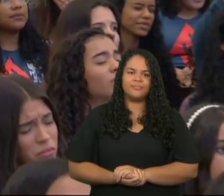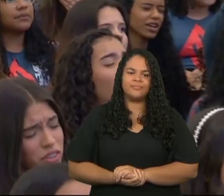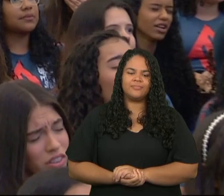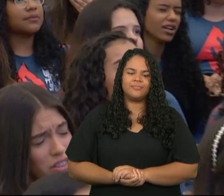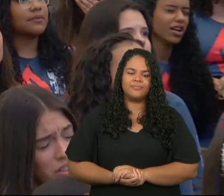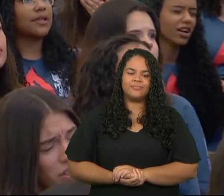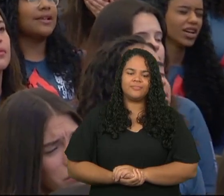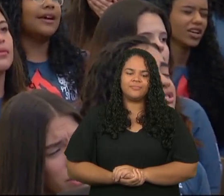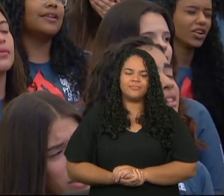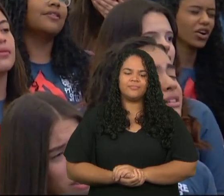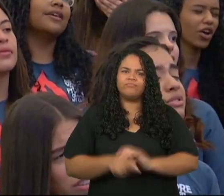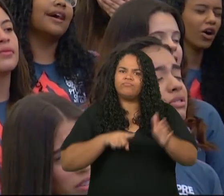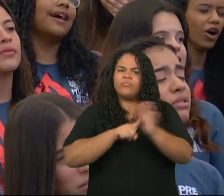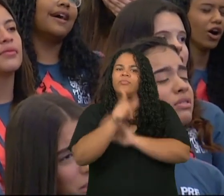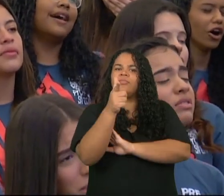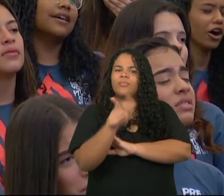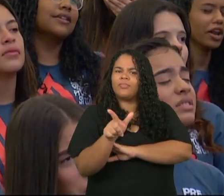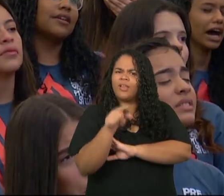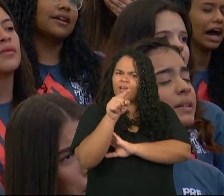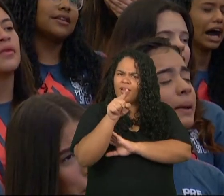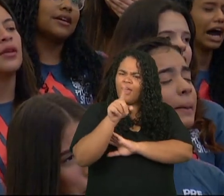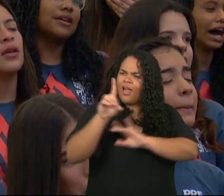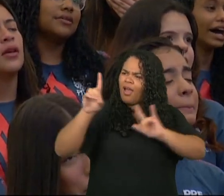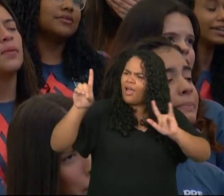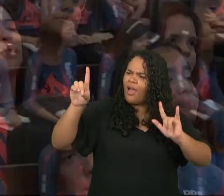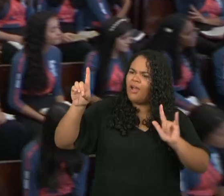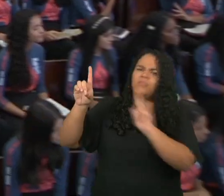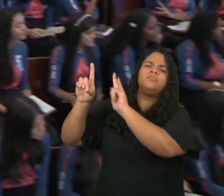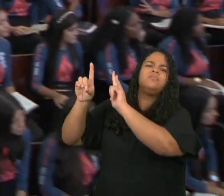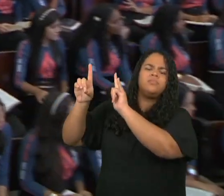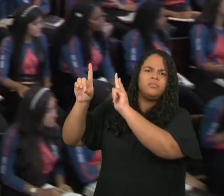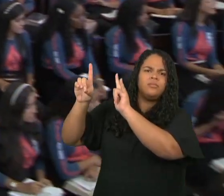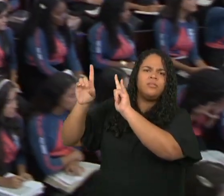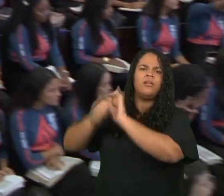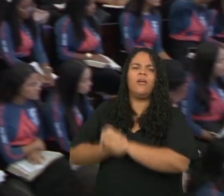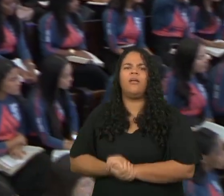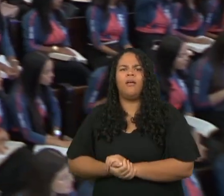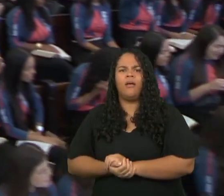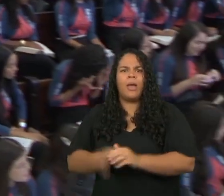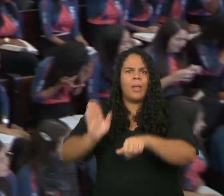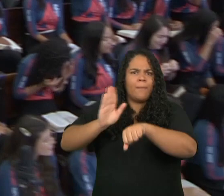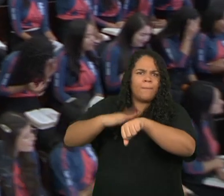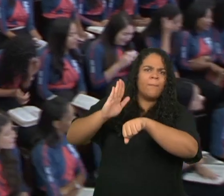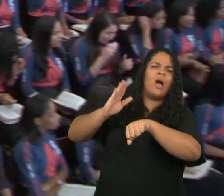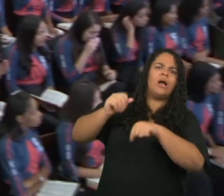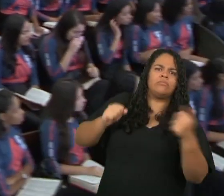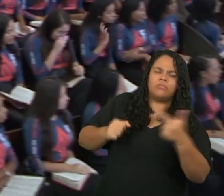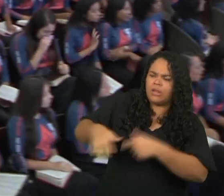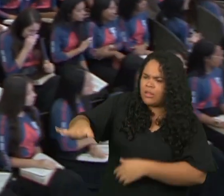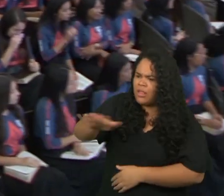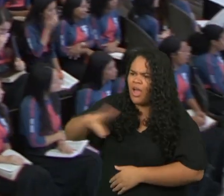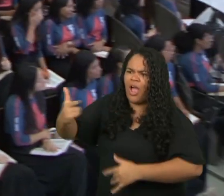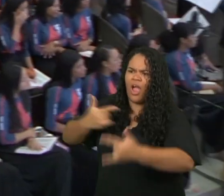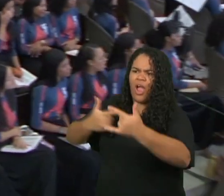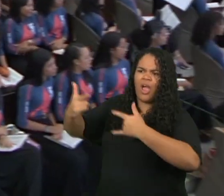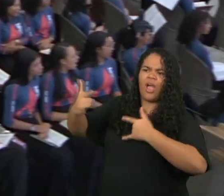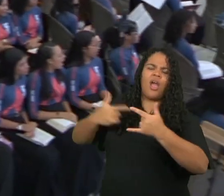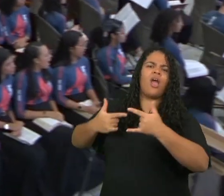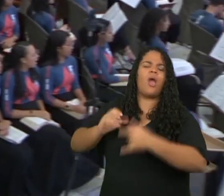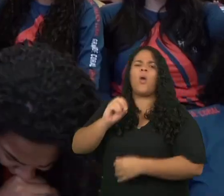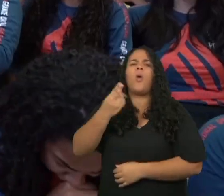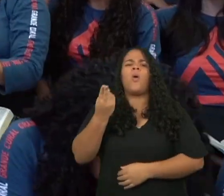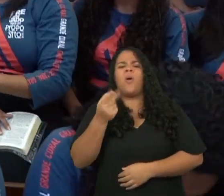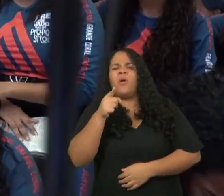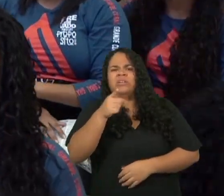Tu me amas. Tu me amas mais do que os outros. Ou você é aquele